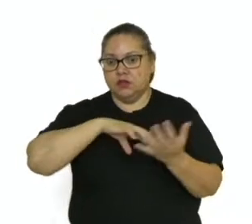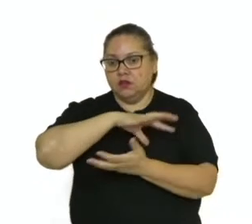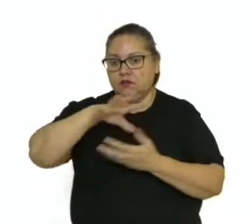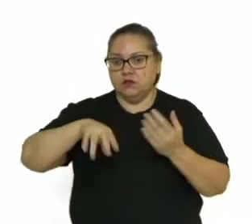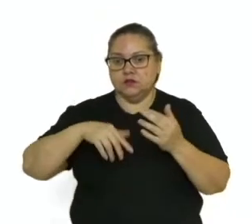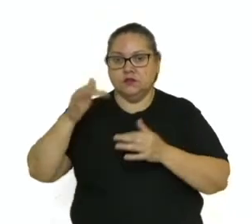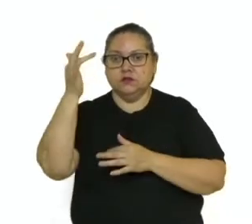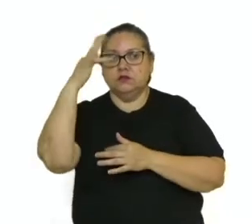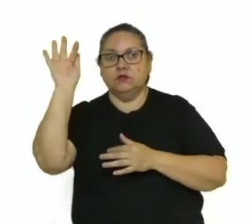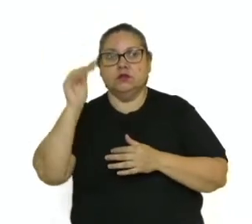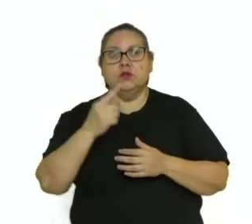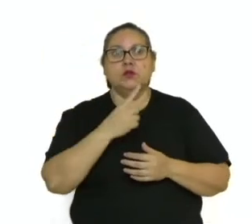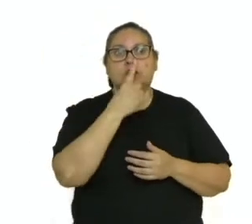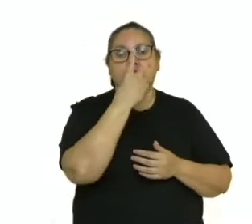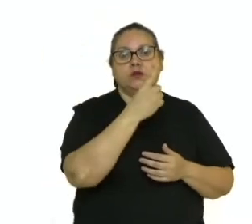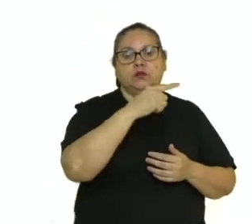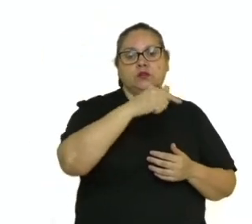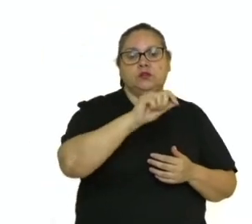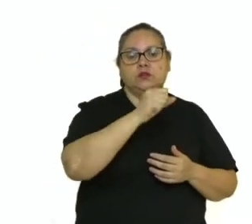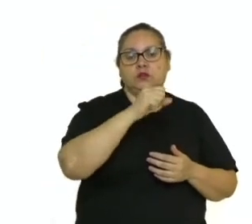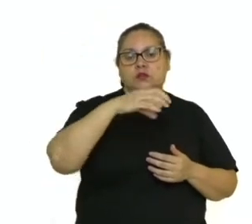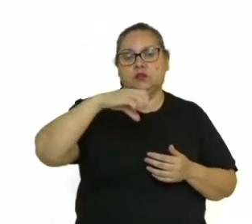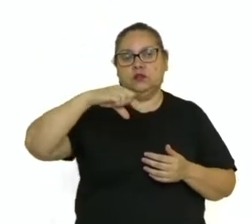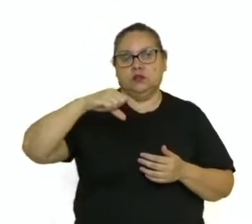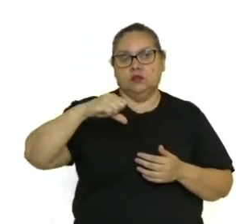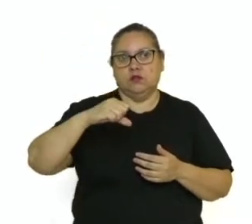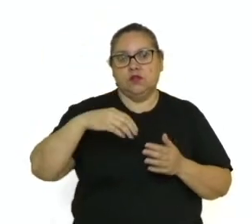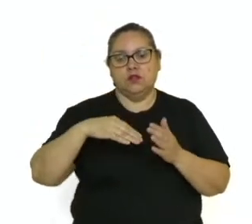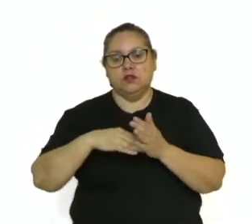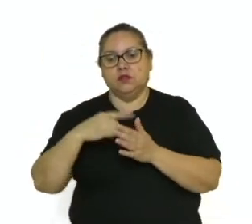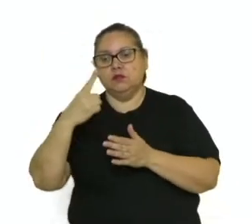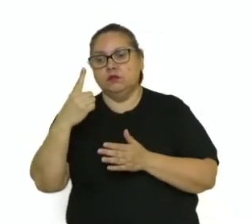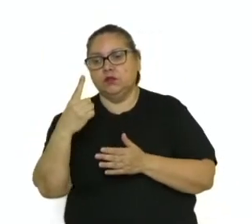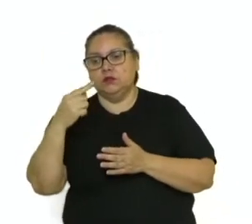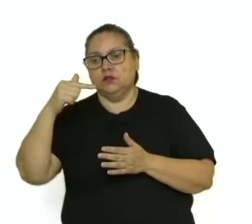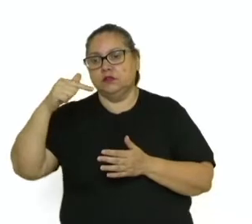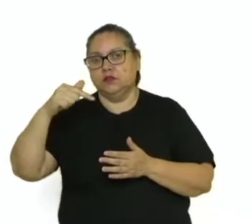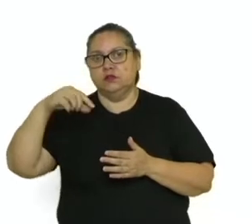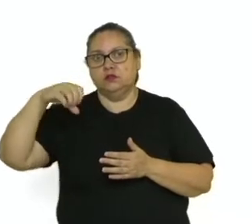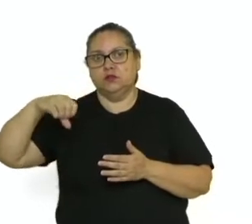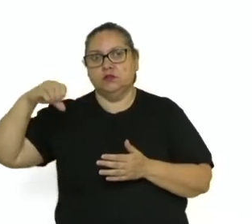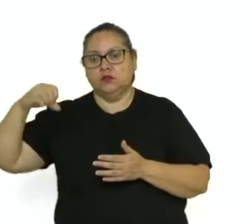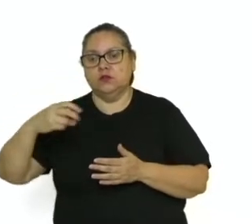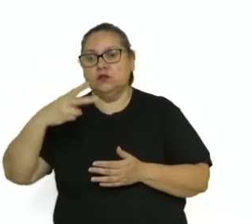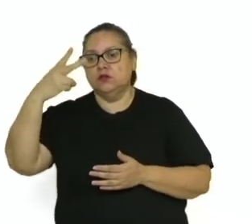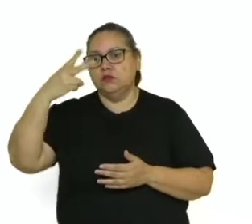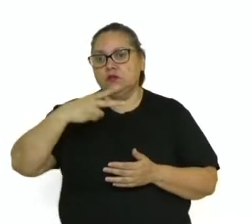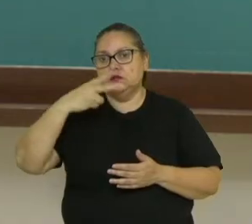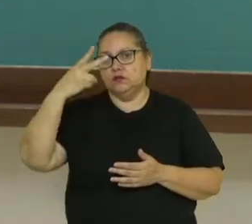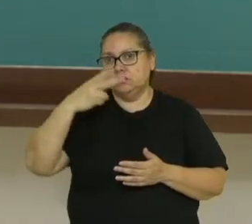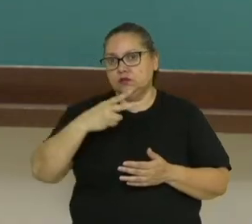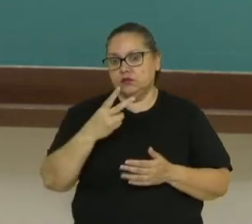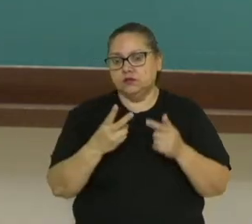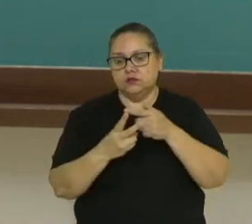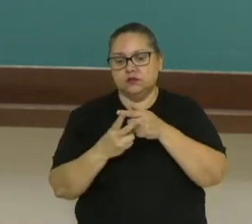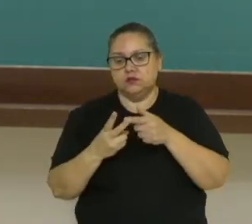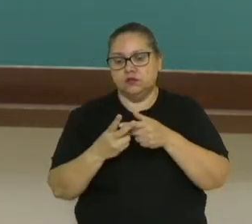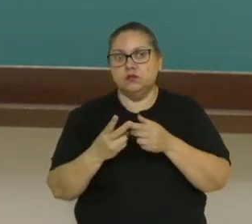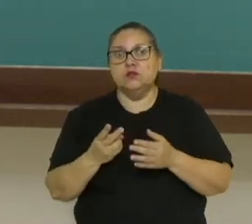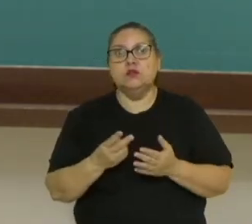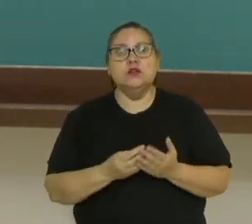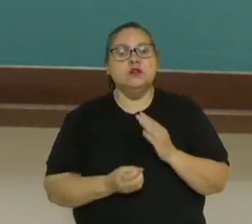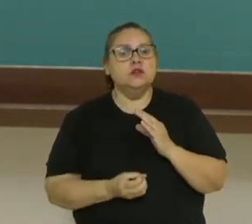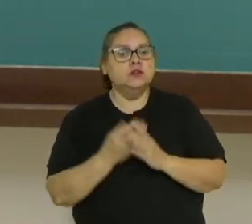entre 1789 e 1799. Esses dois fatores vão dar